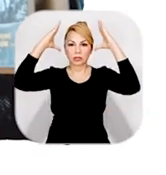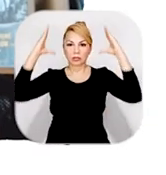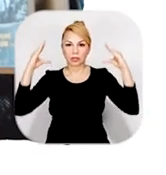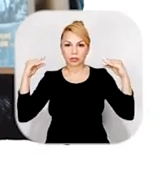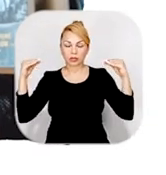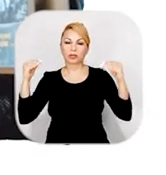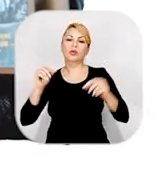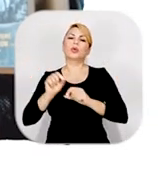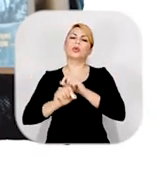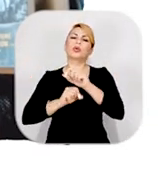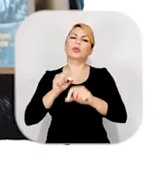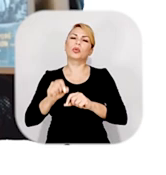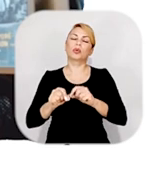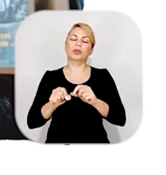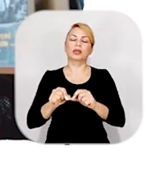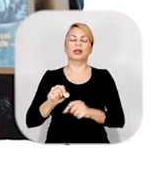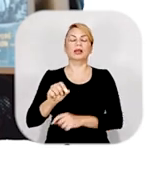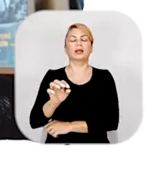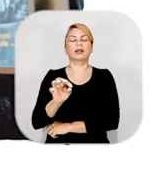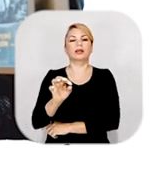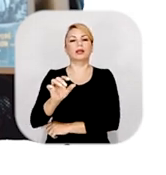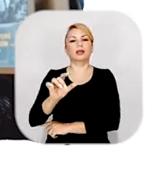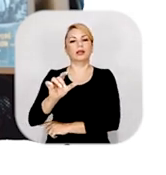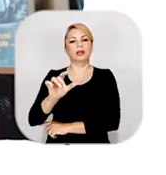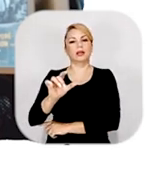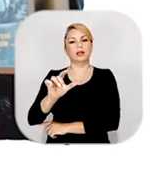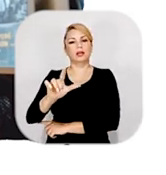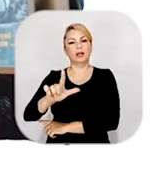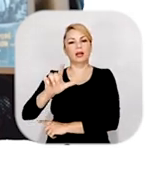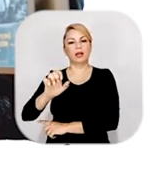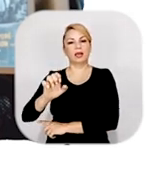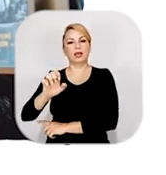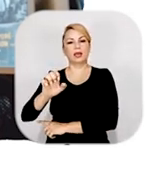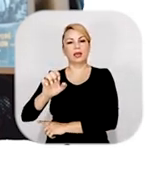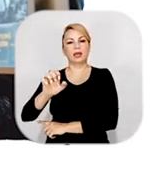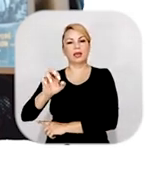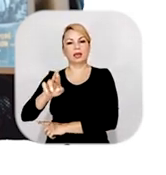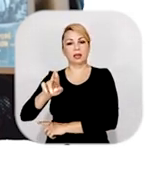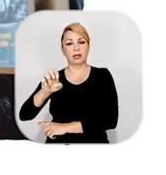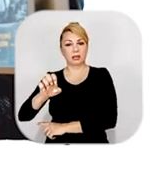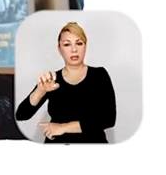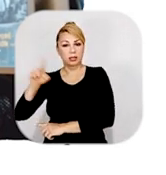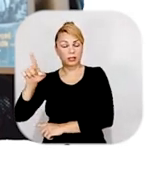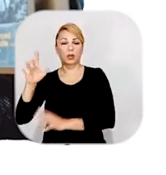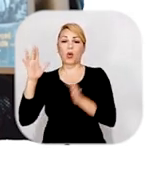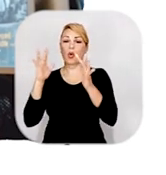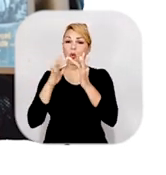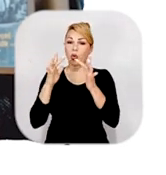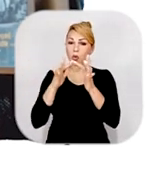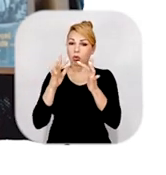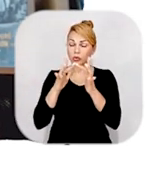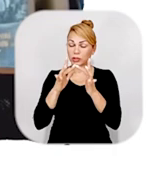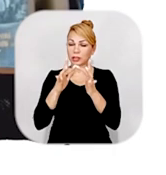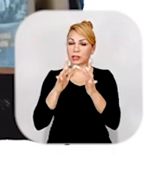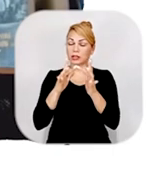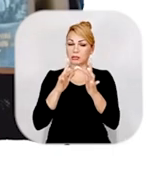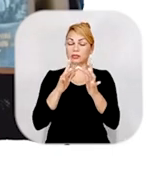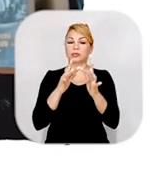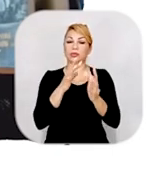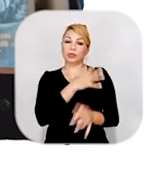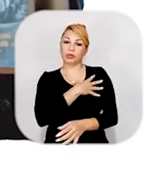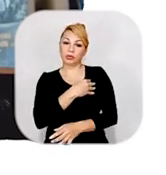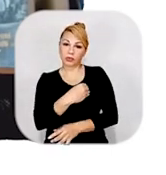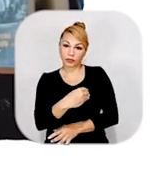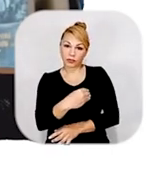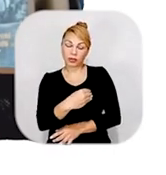que é a Helene, né? E eu entrei em contato com ela e ela me colocou em contato, assim, me passou o contato do filho, do pesquisador, o